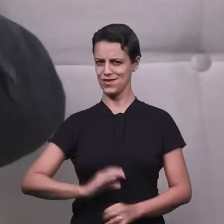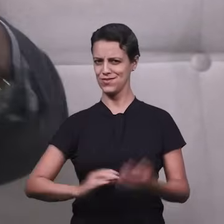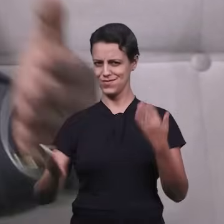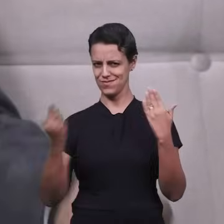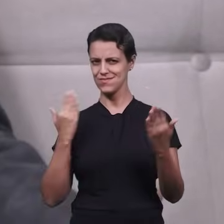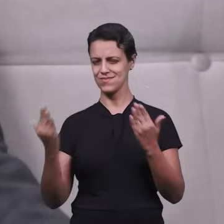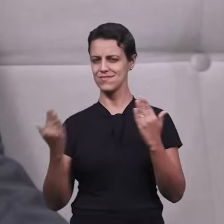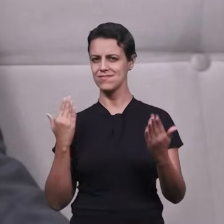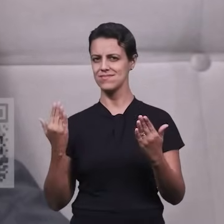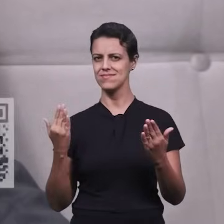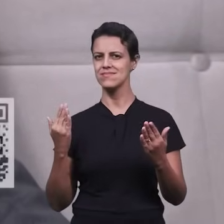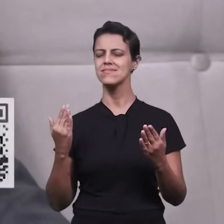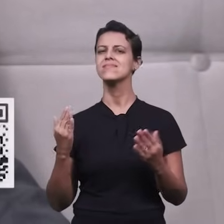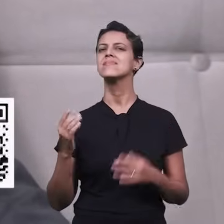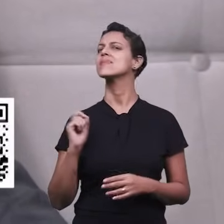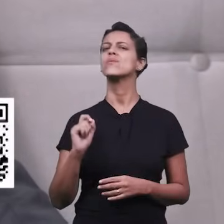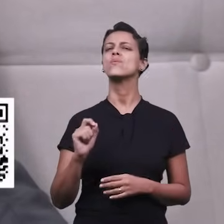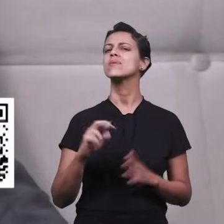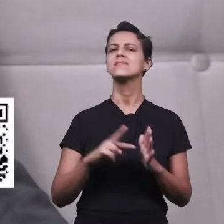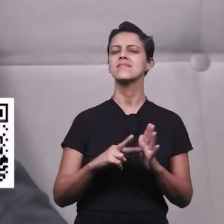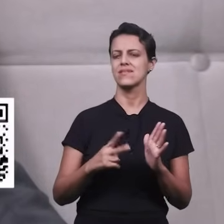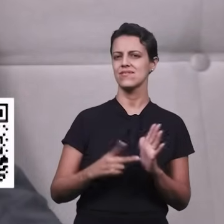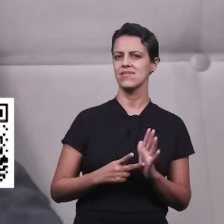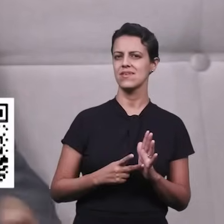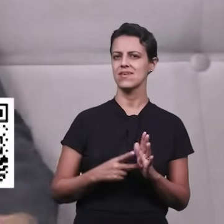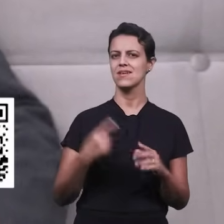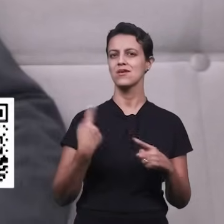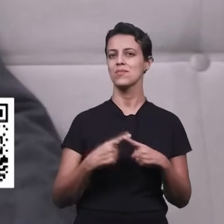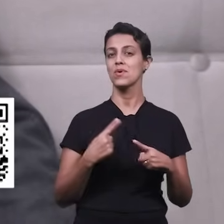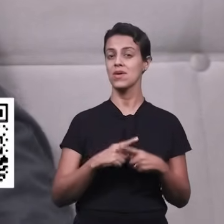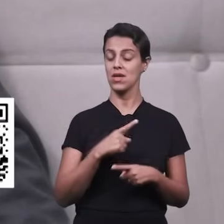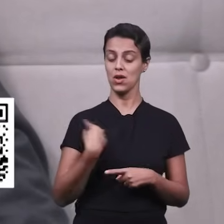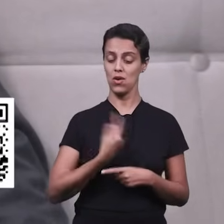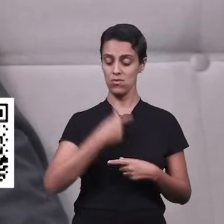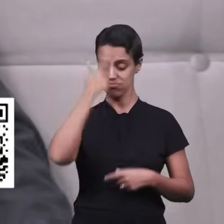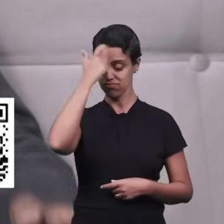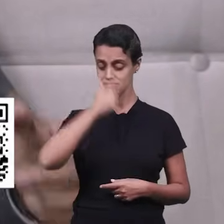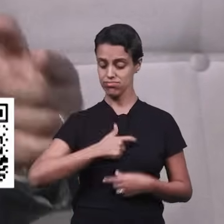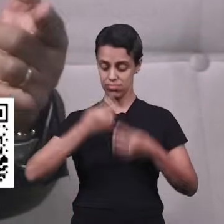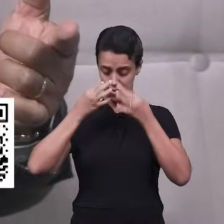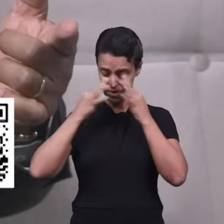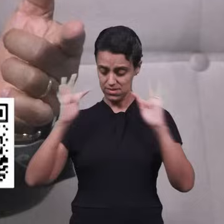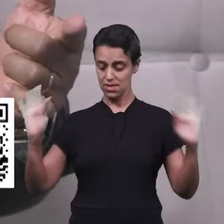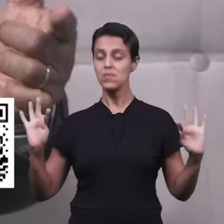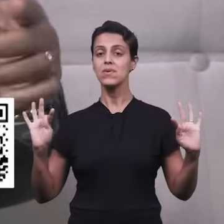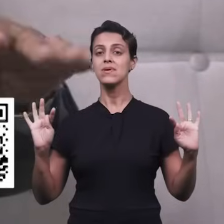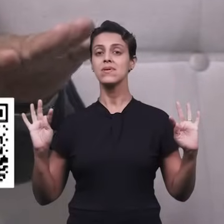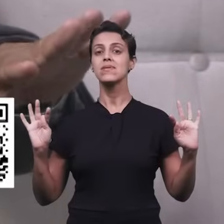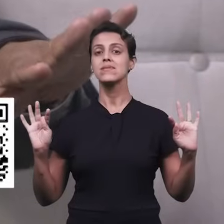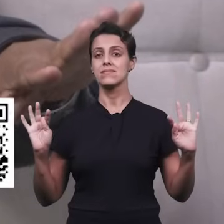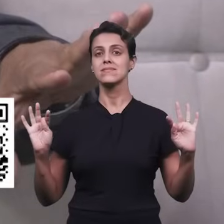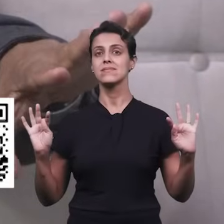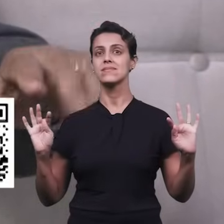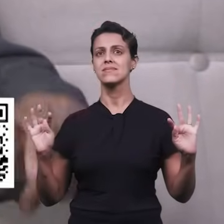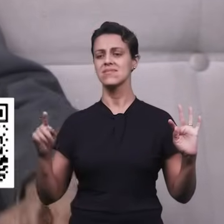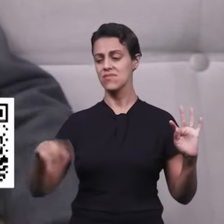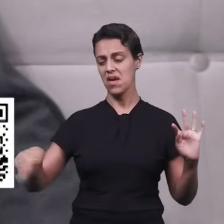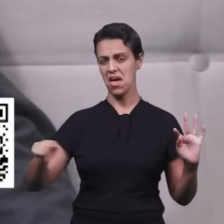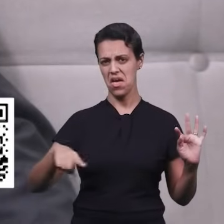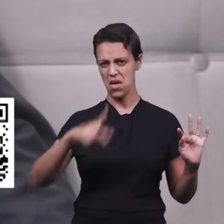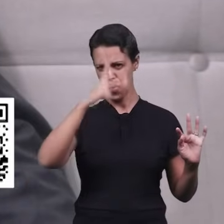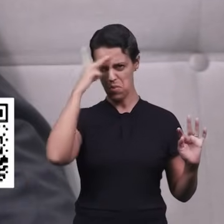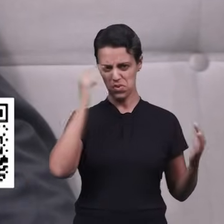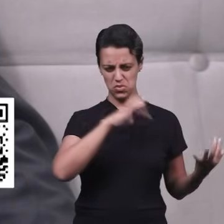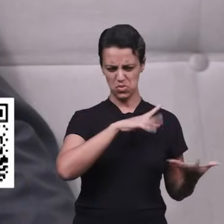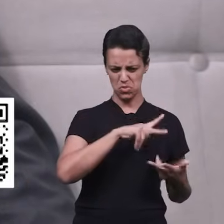se perdem, né? Então, na verdade, a igreja, ela tem que se mostrar agradável ao Senhor, porque o mundo, a igreja não é agradável ao mundo.